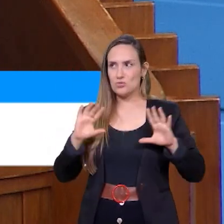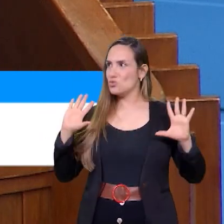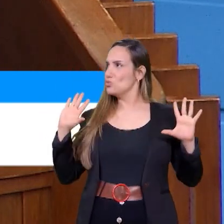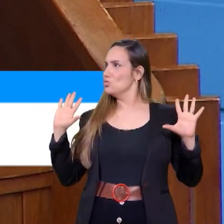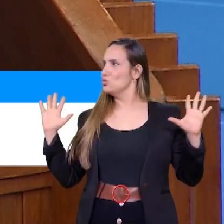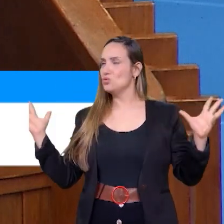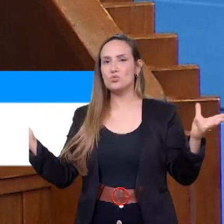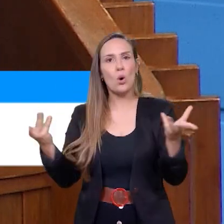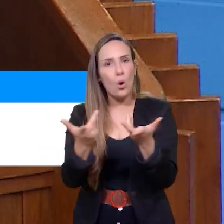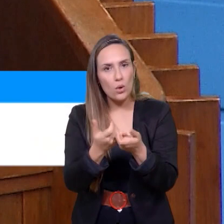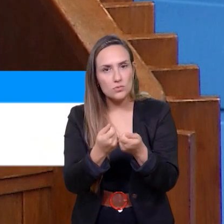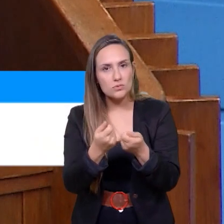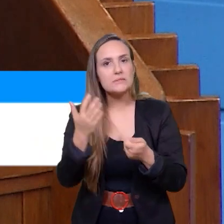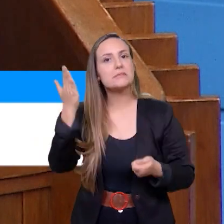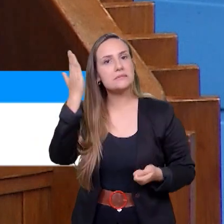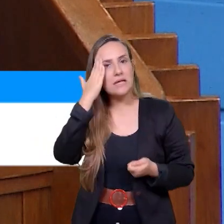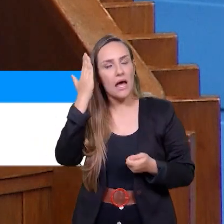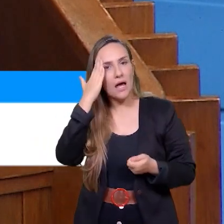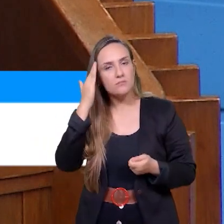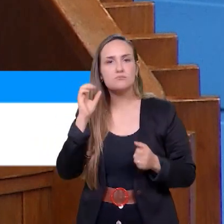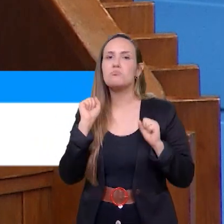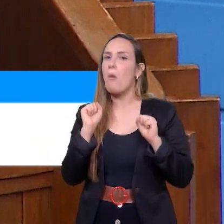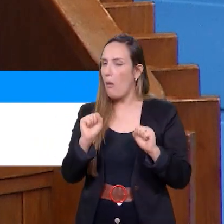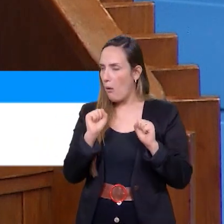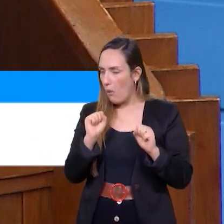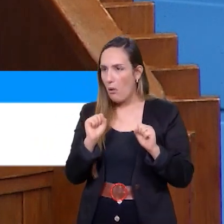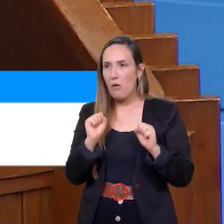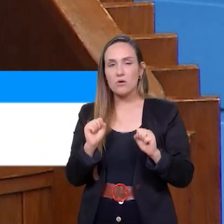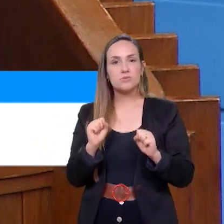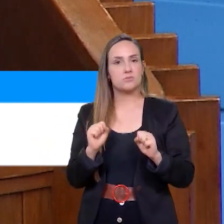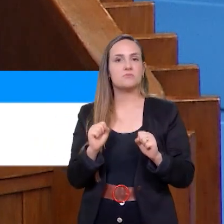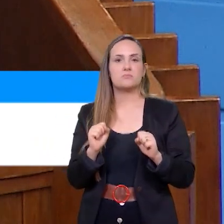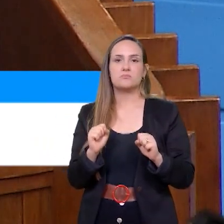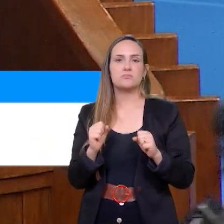que reina no país, de uma maneira geral, um outro clima.